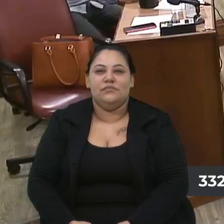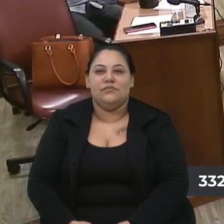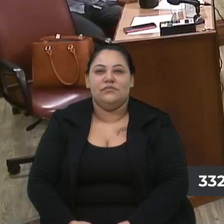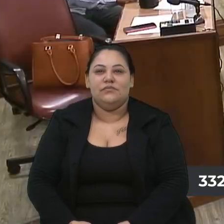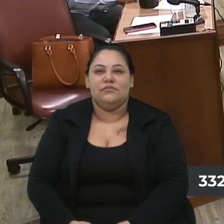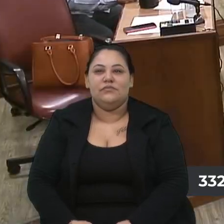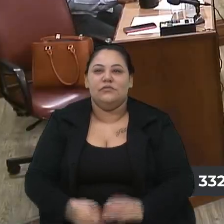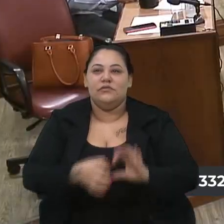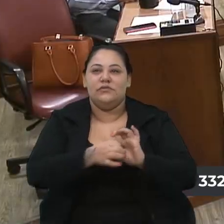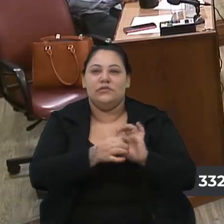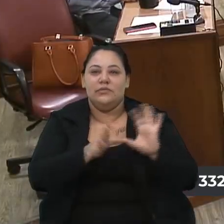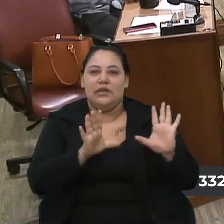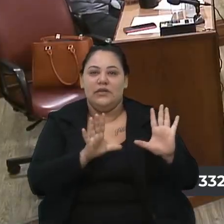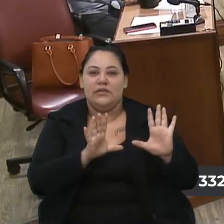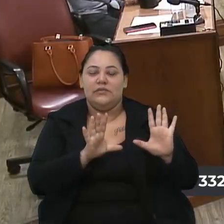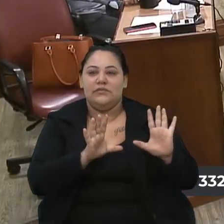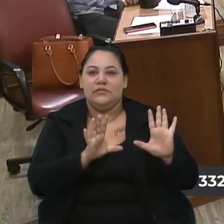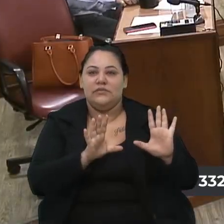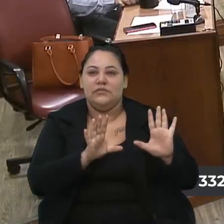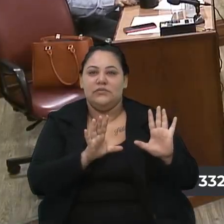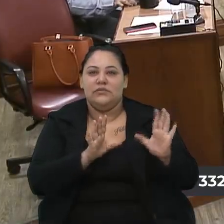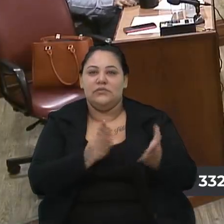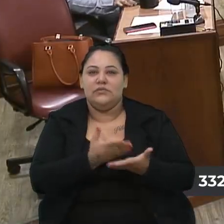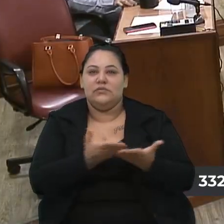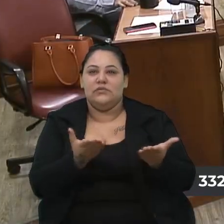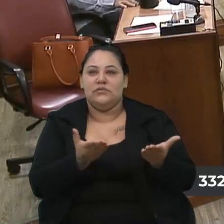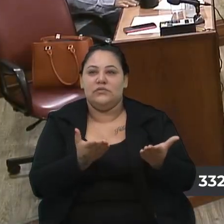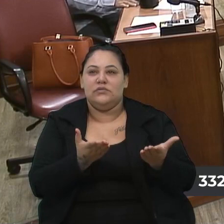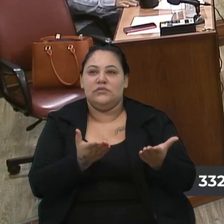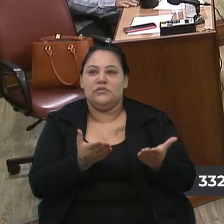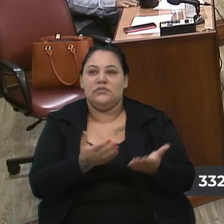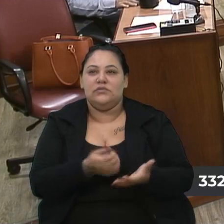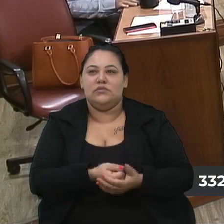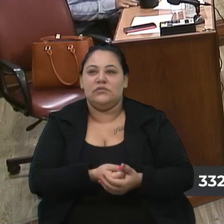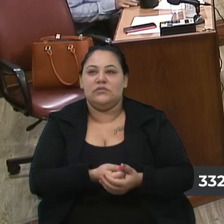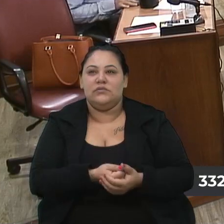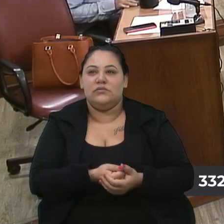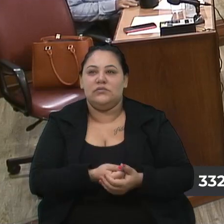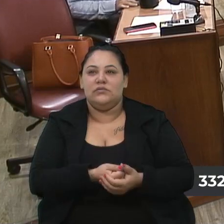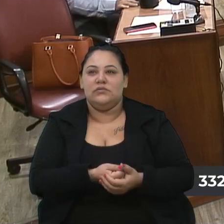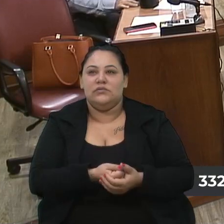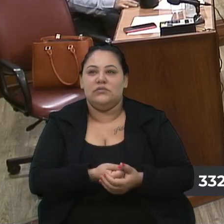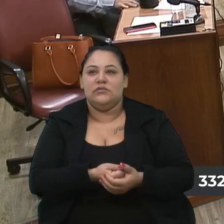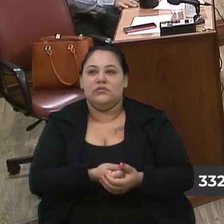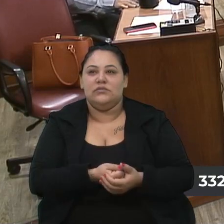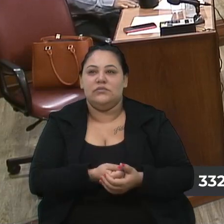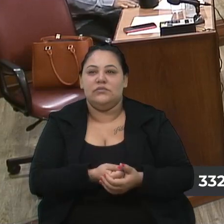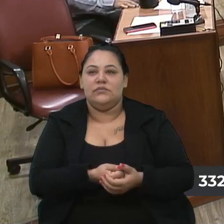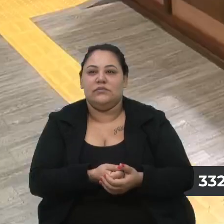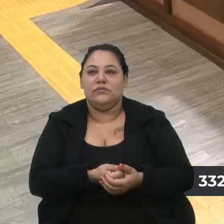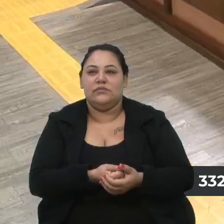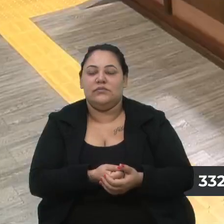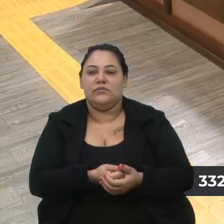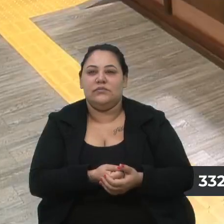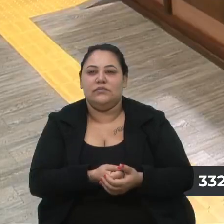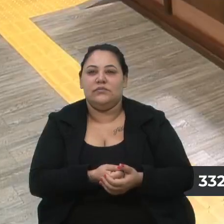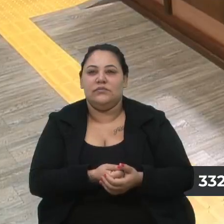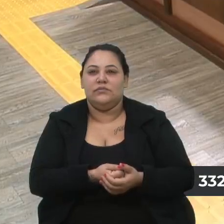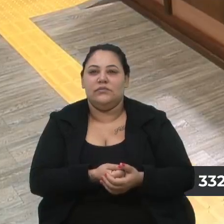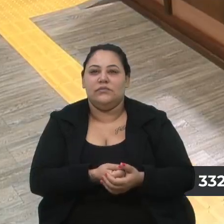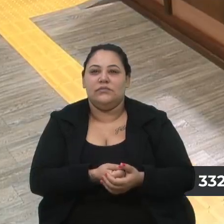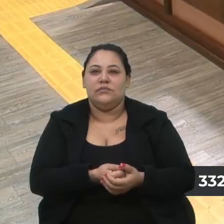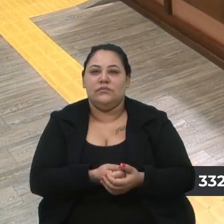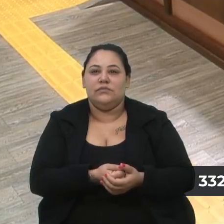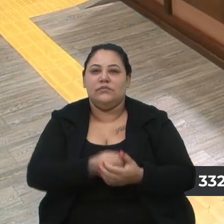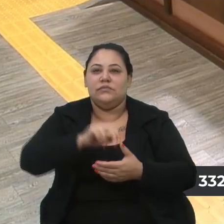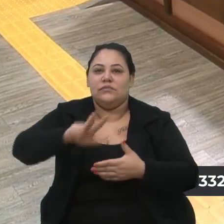vou abrir mão da declaração de líder. Uma declaração de líder, deu um imprevisto. Pois não. Então, na tribuna, a